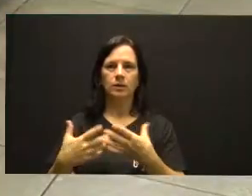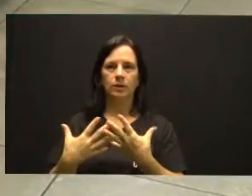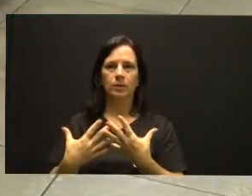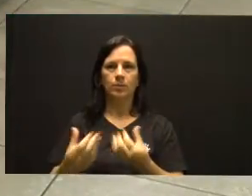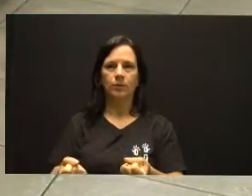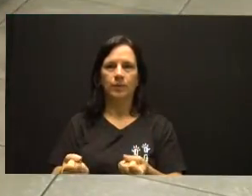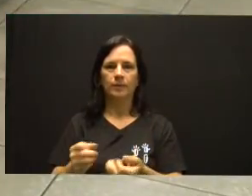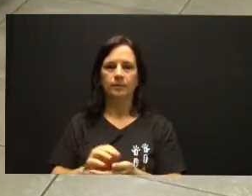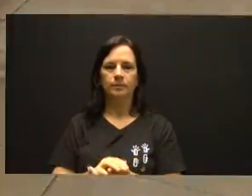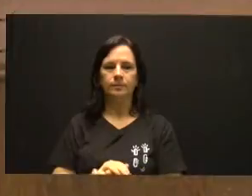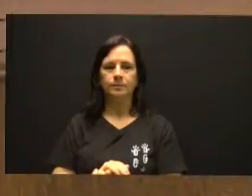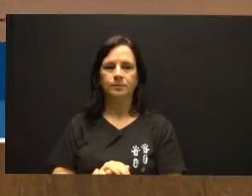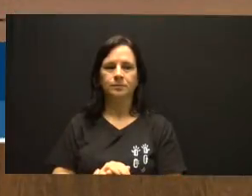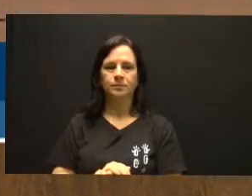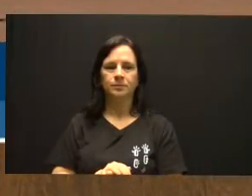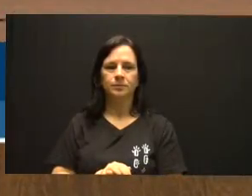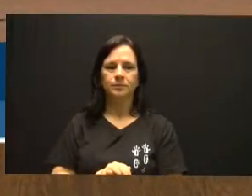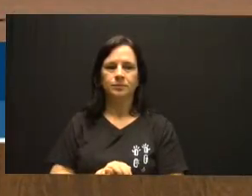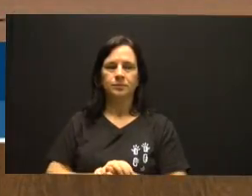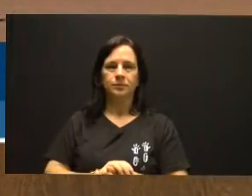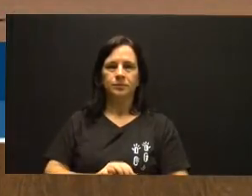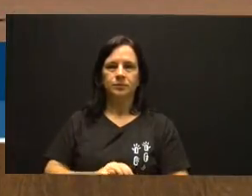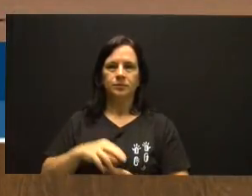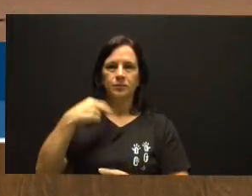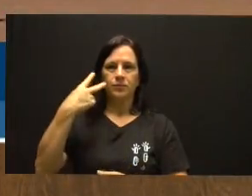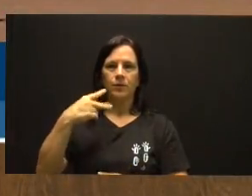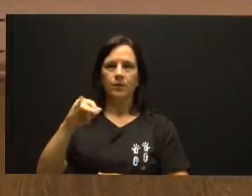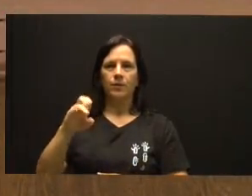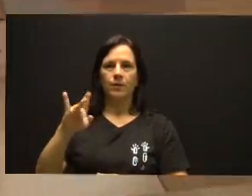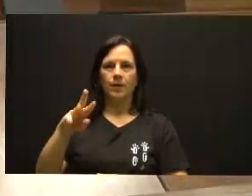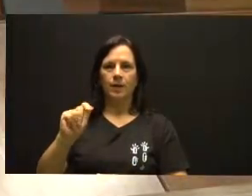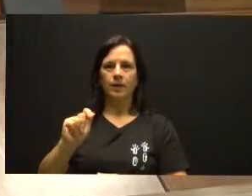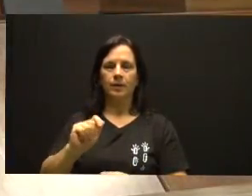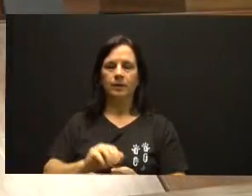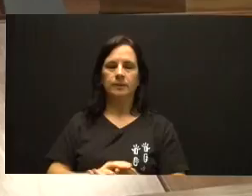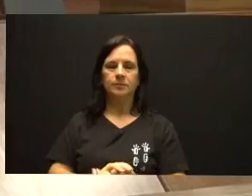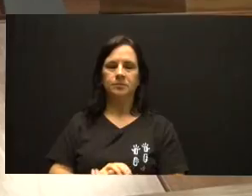encontram. Aprovado. Continua com a palavra a vereadora Érica Versosa.